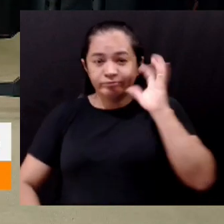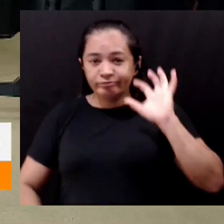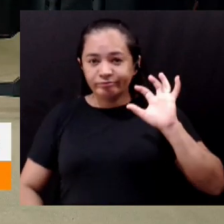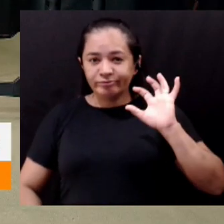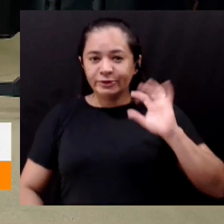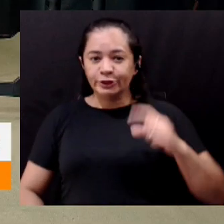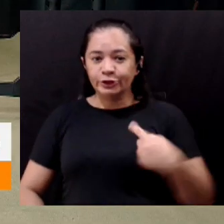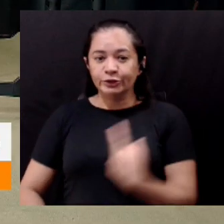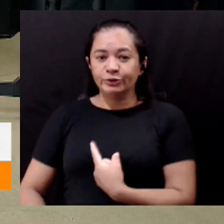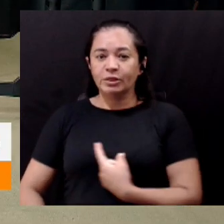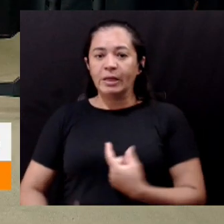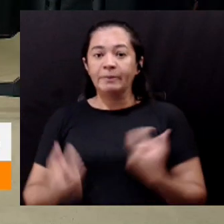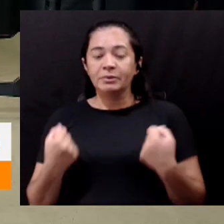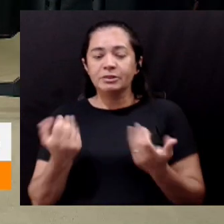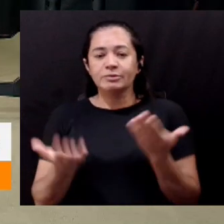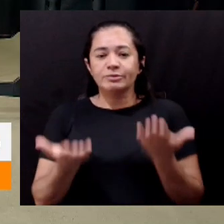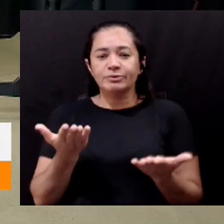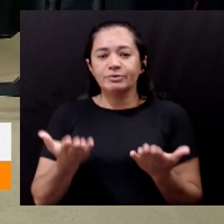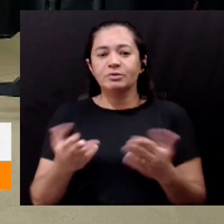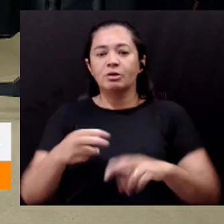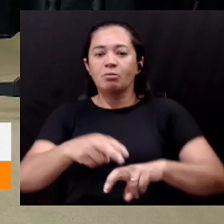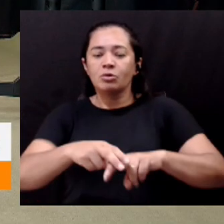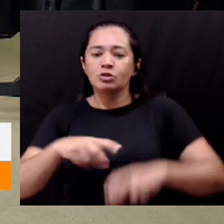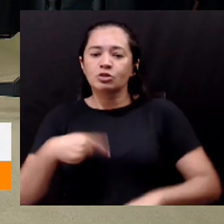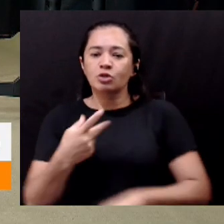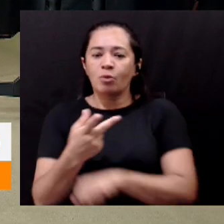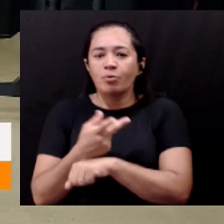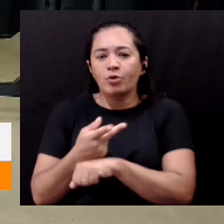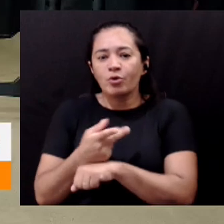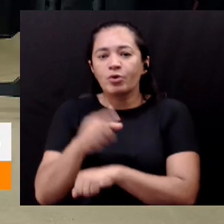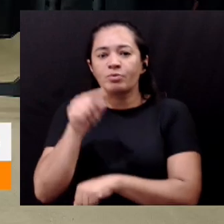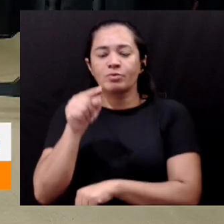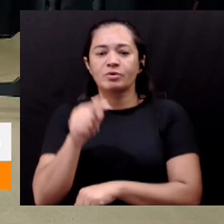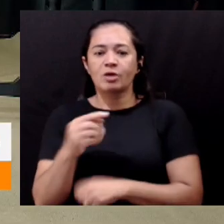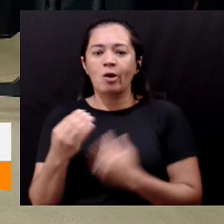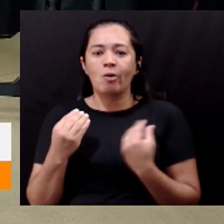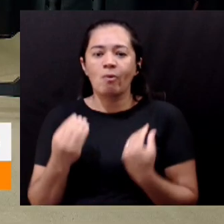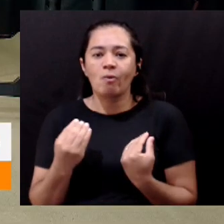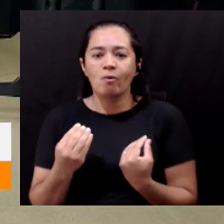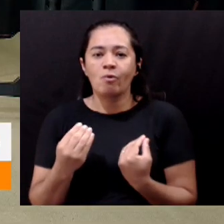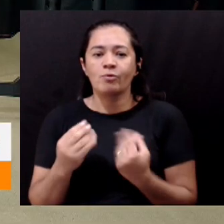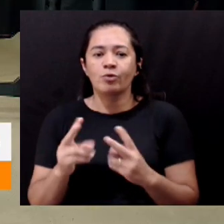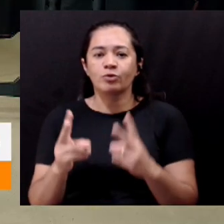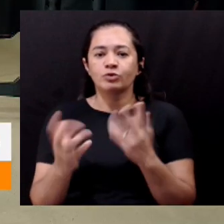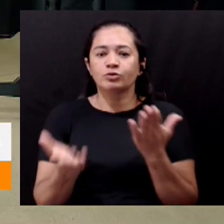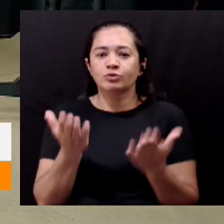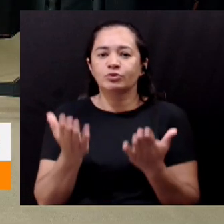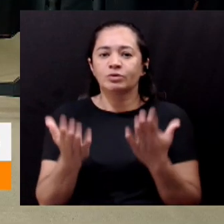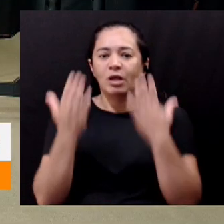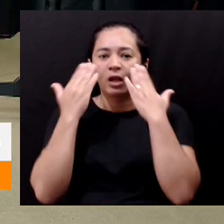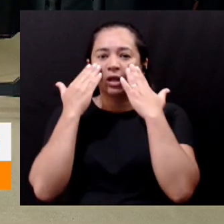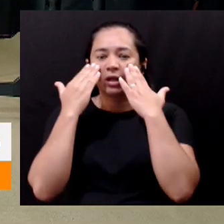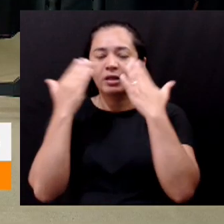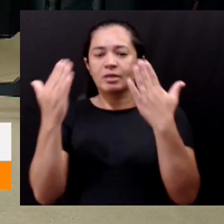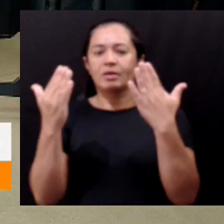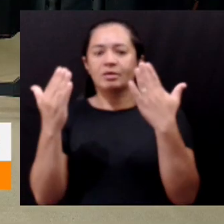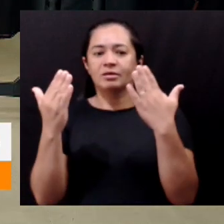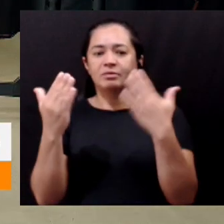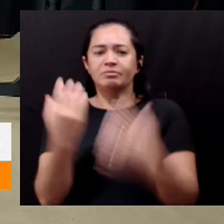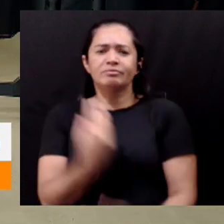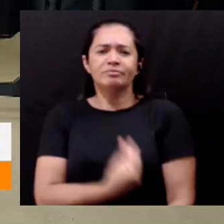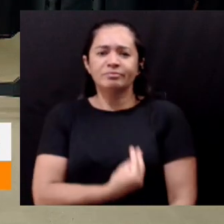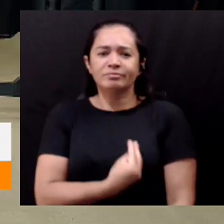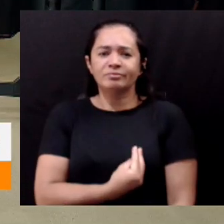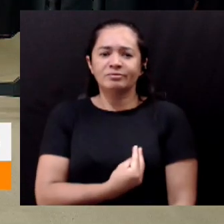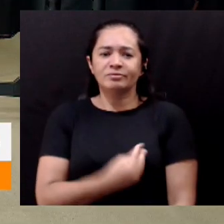E é isso que a gente busca trazer para você. Como se manter em equilíbrio diante da vida, né, que nos apresenta